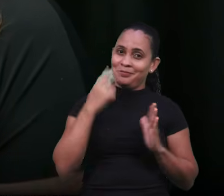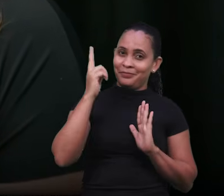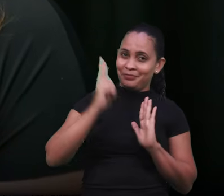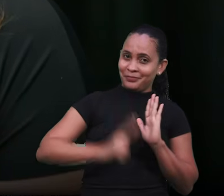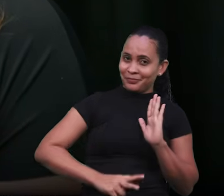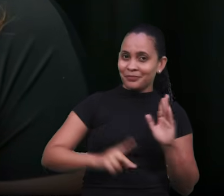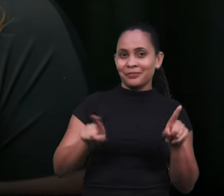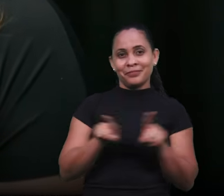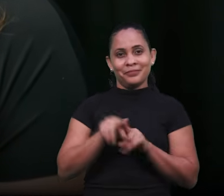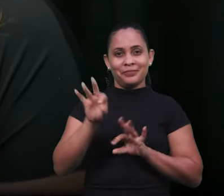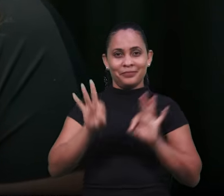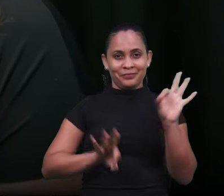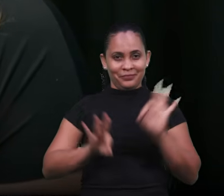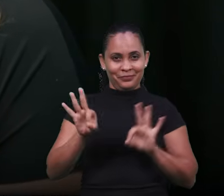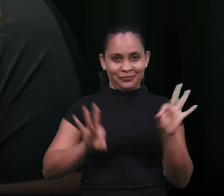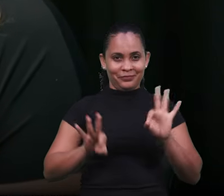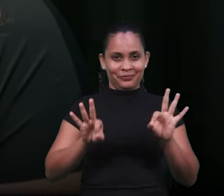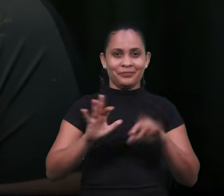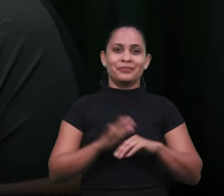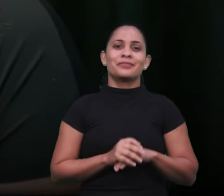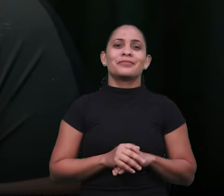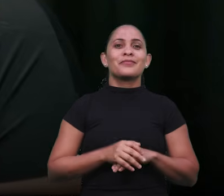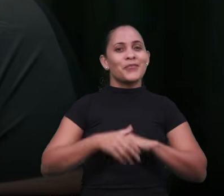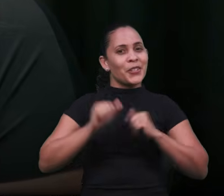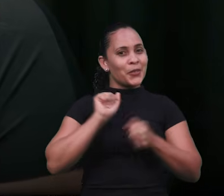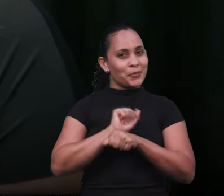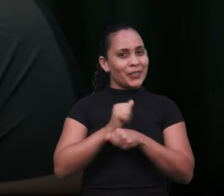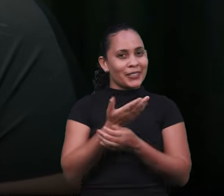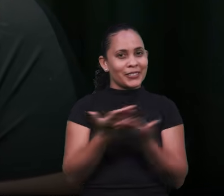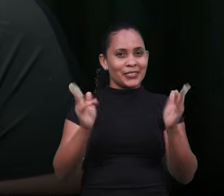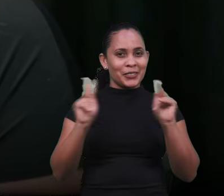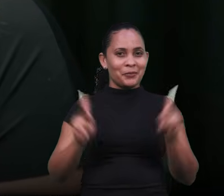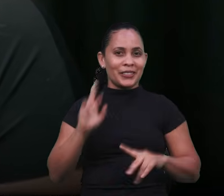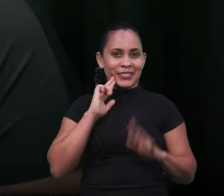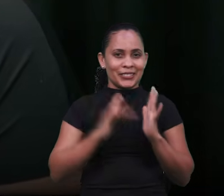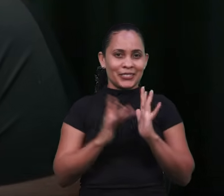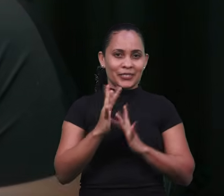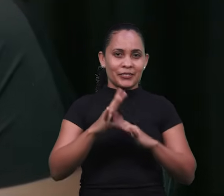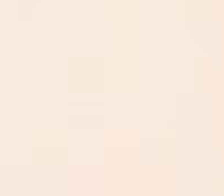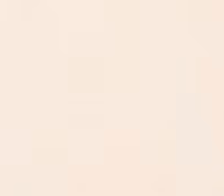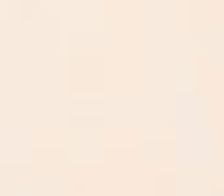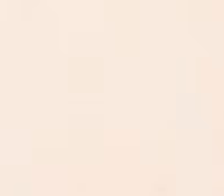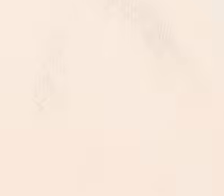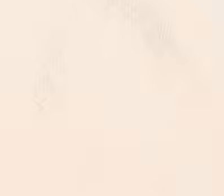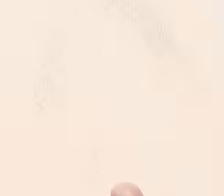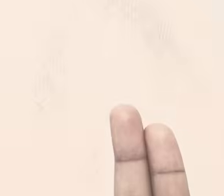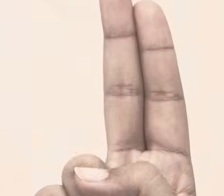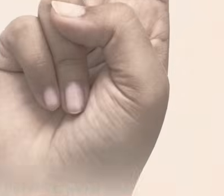lendo. E aí a gente prepara um próximo episódio. Então, aguardo os irmãos até lá. A paz do Senhor Jesus.